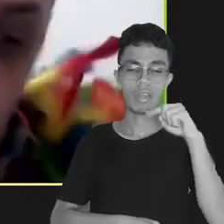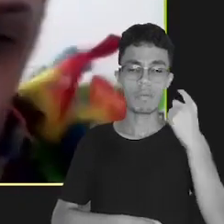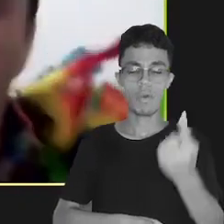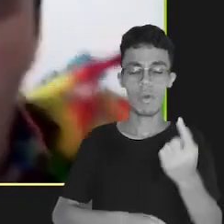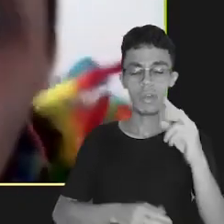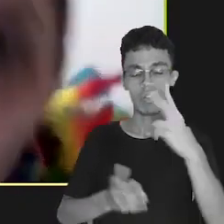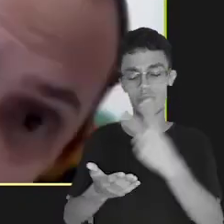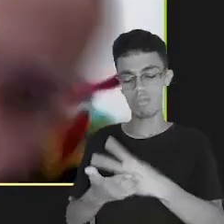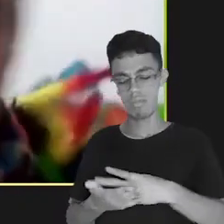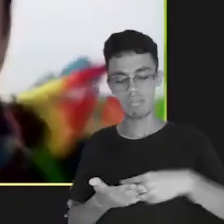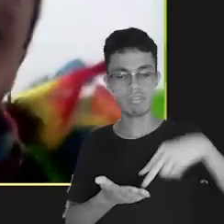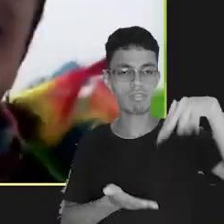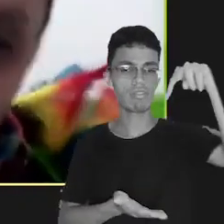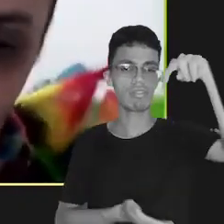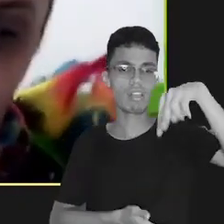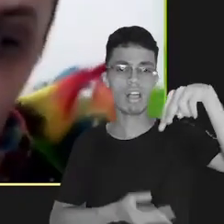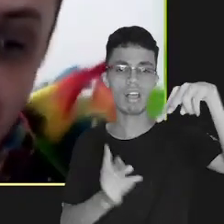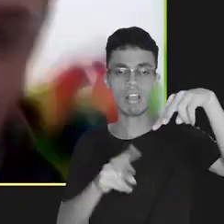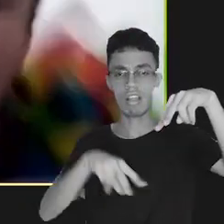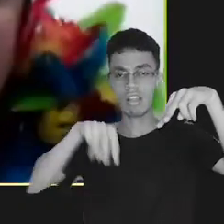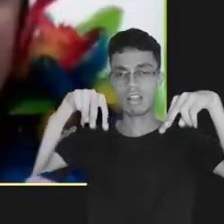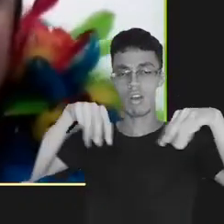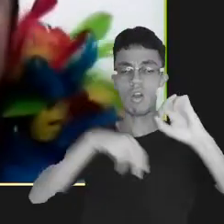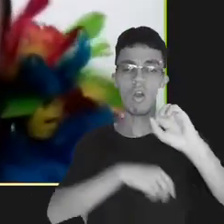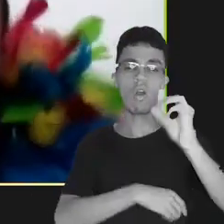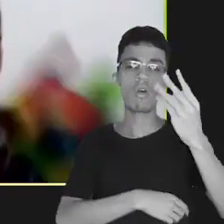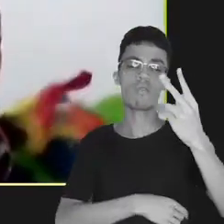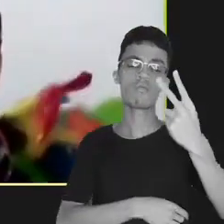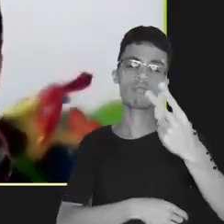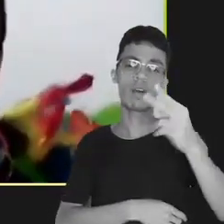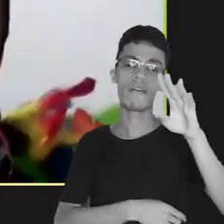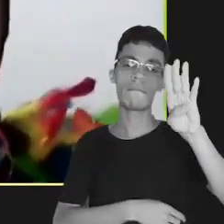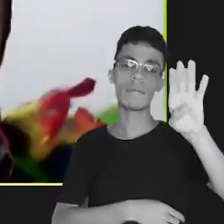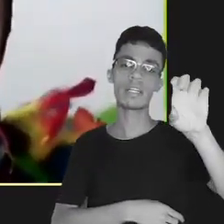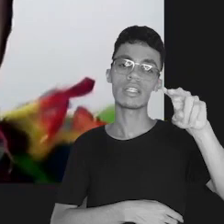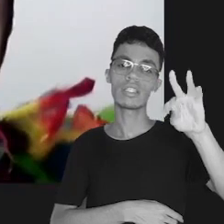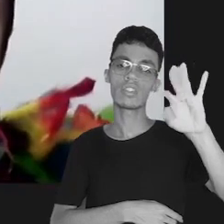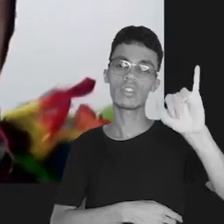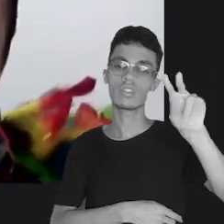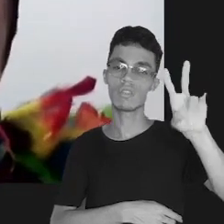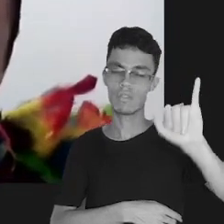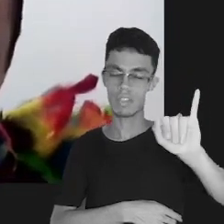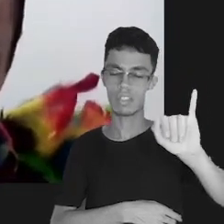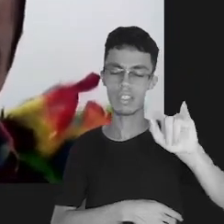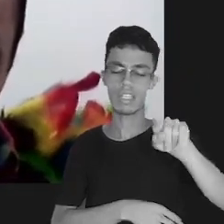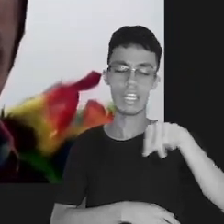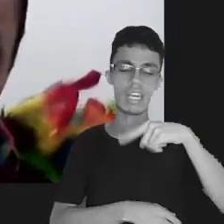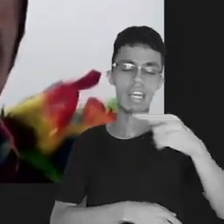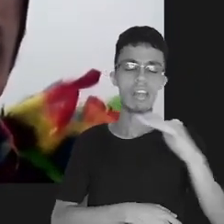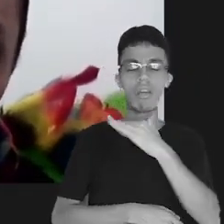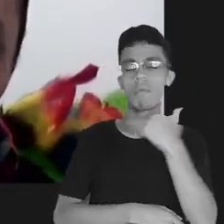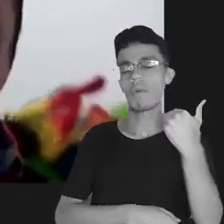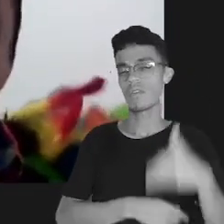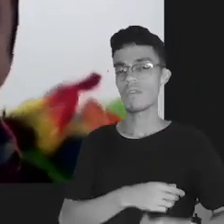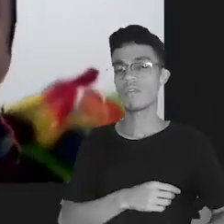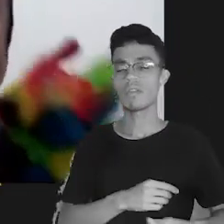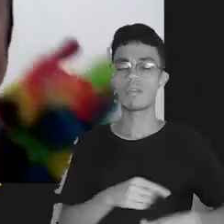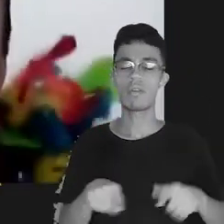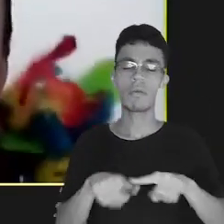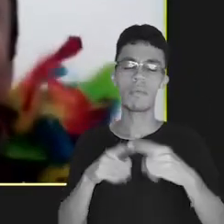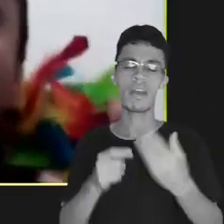ressuscitar, seja o que for, homens ou bem-te-vis, ele morre de fome. Mas o homem ressuscitou